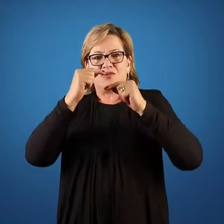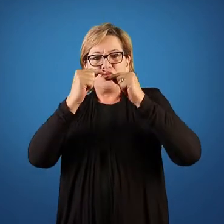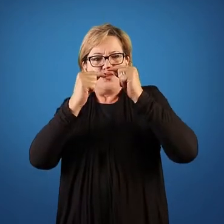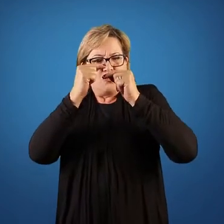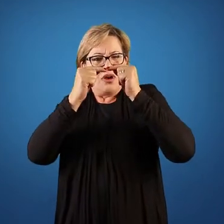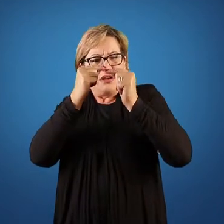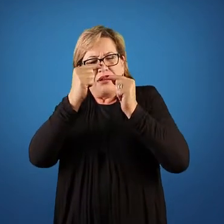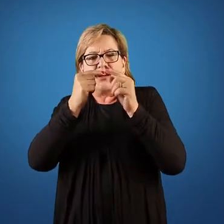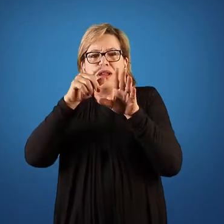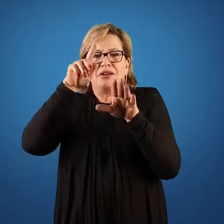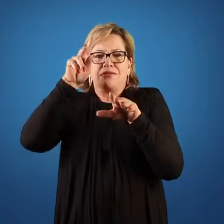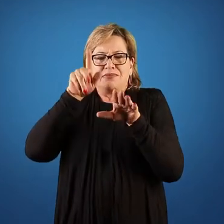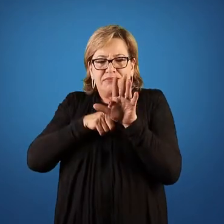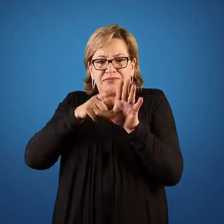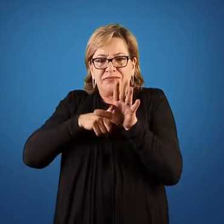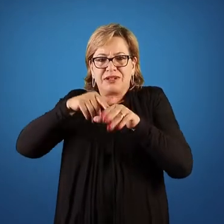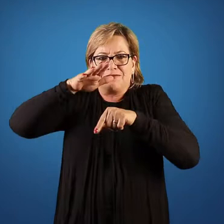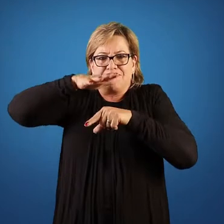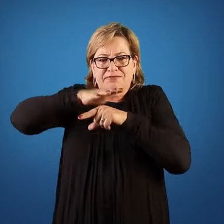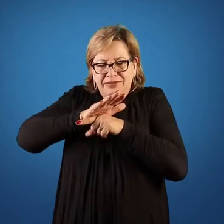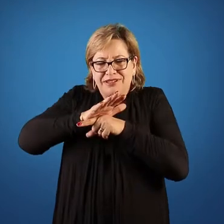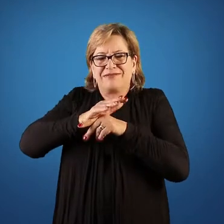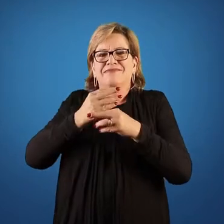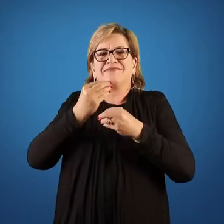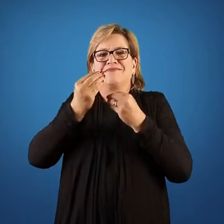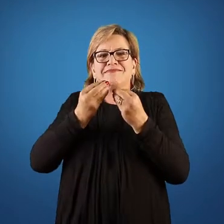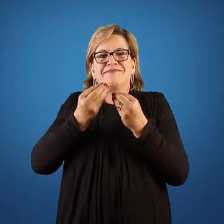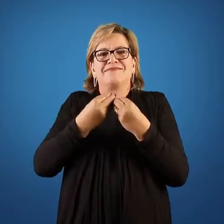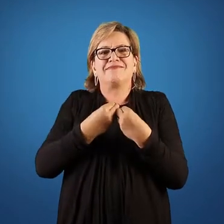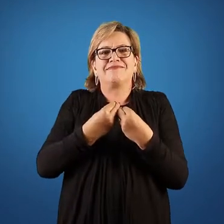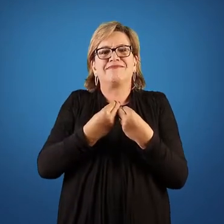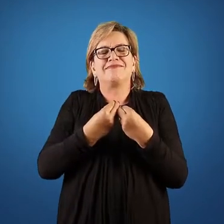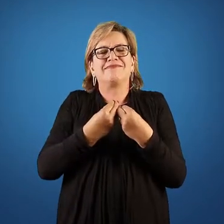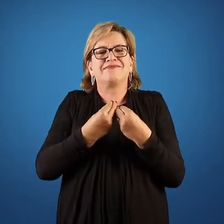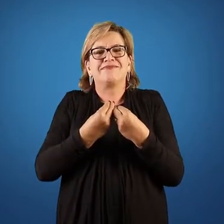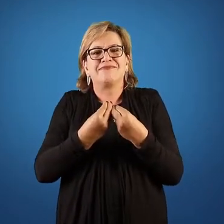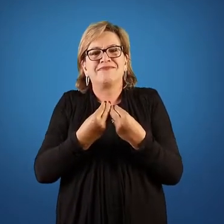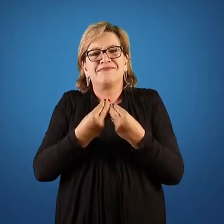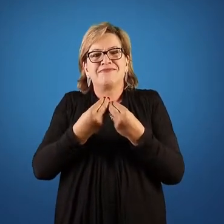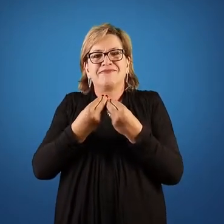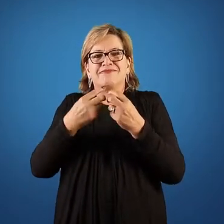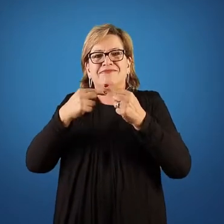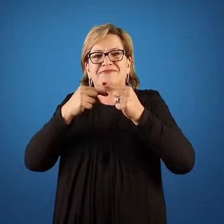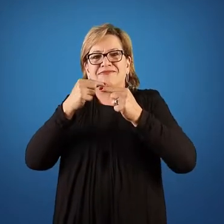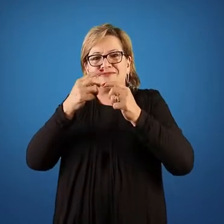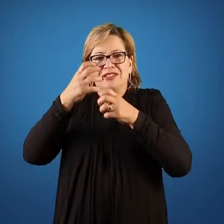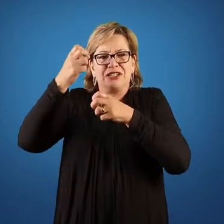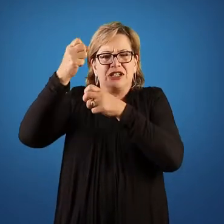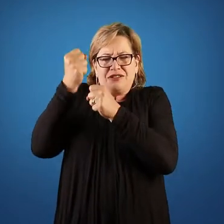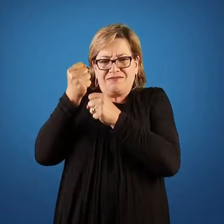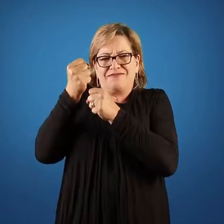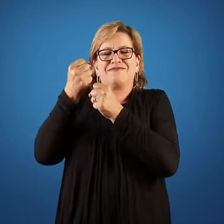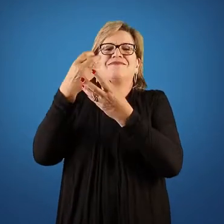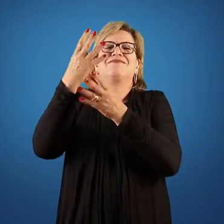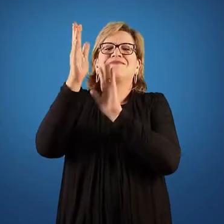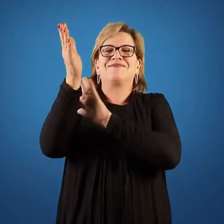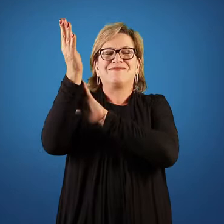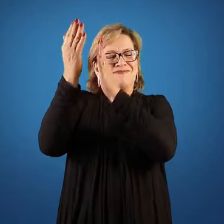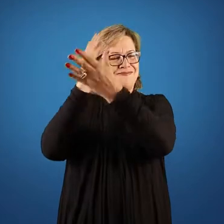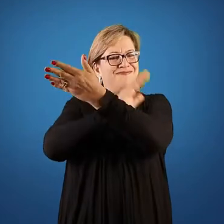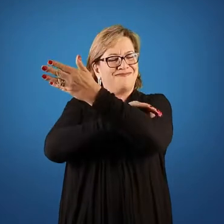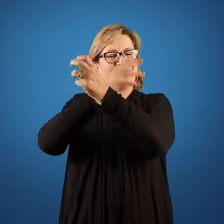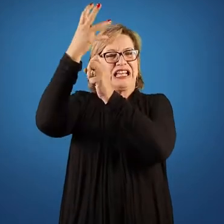pé, pisar sobre ele, firmar e segurar com os braços, né?